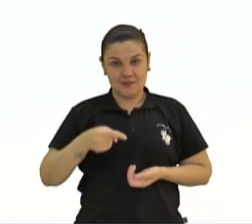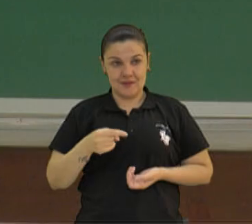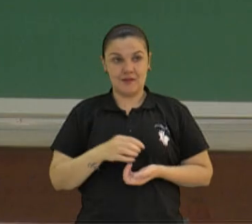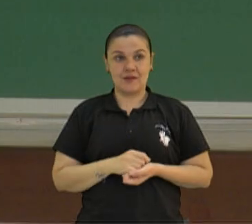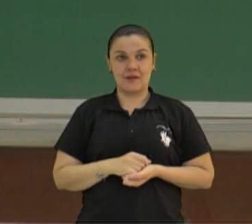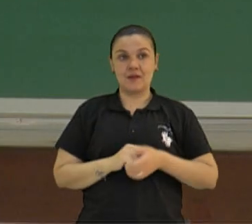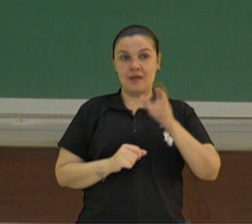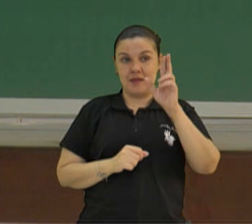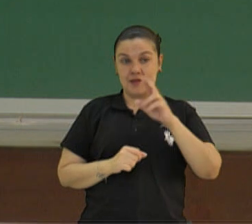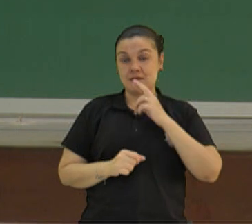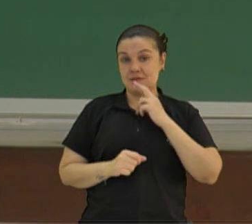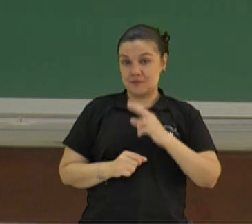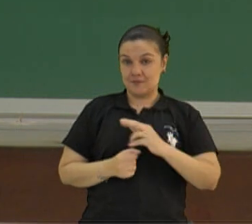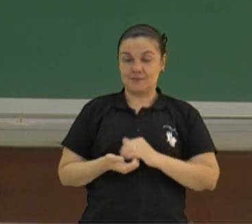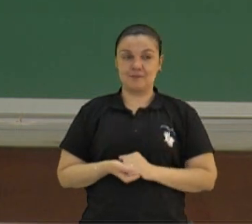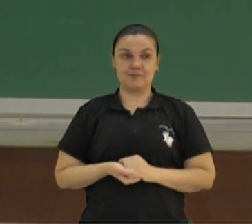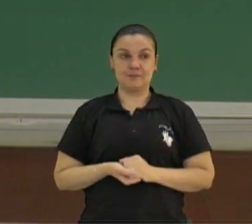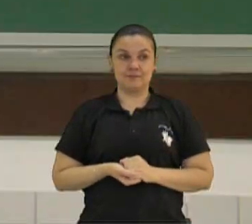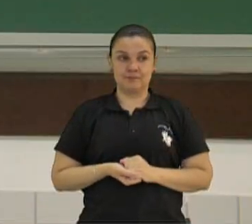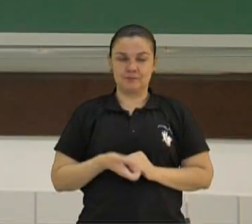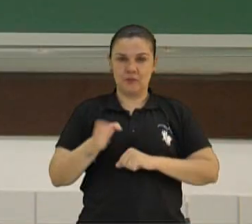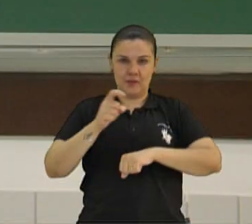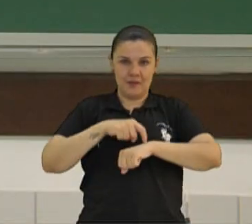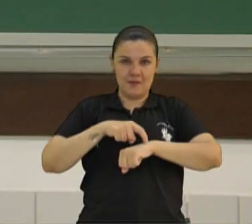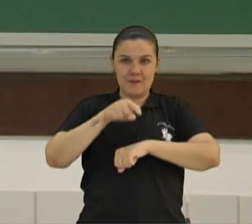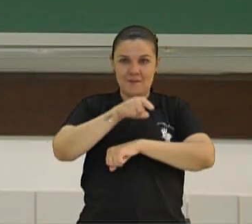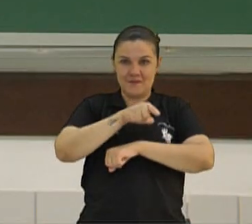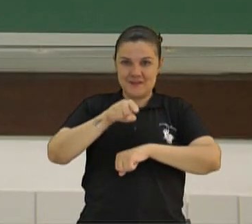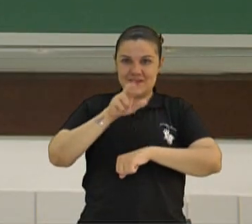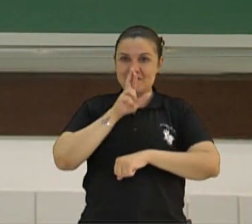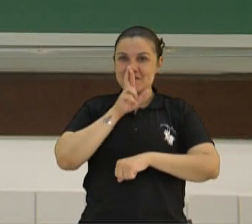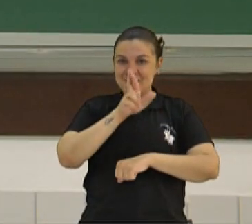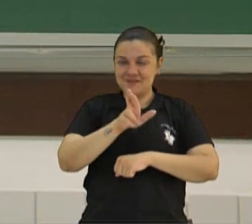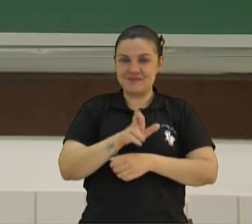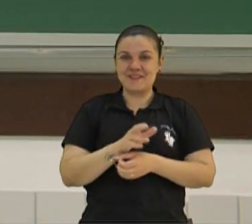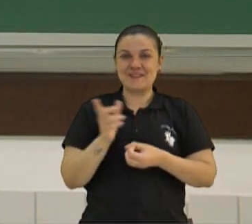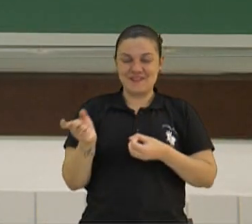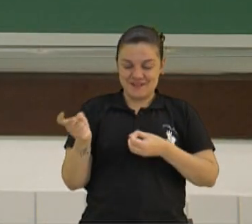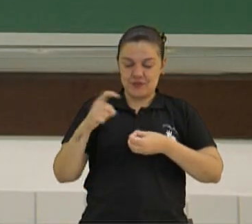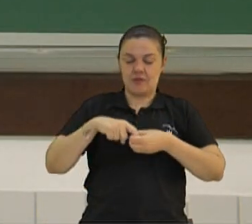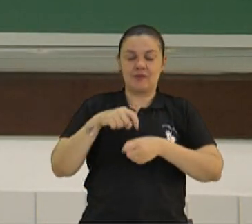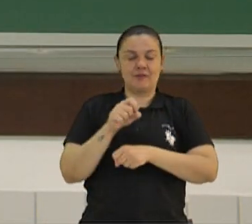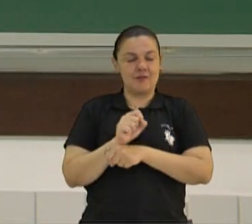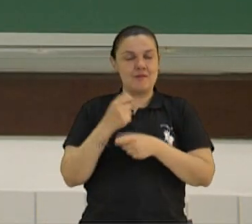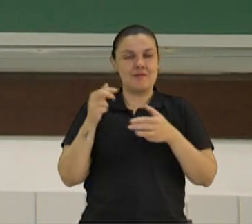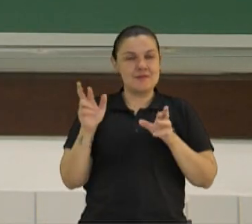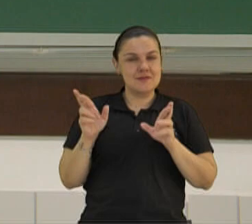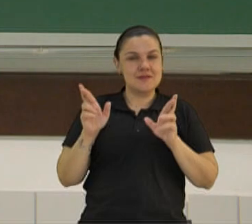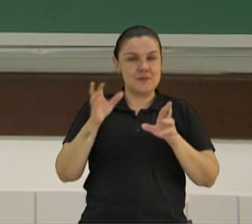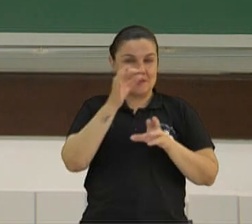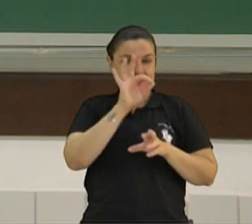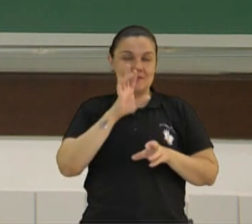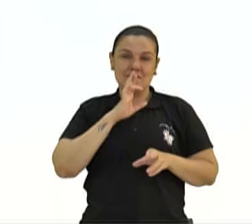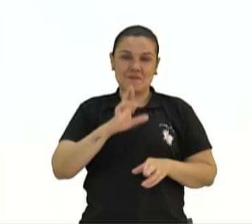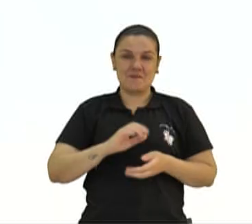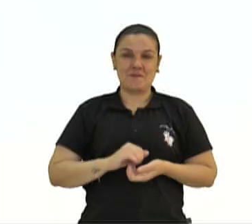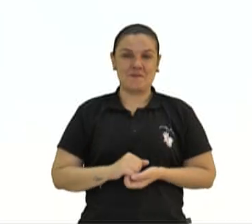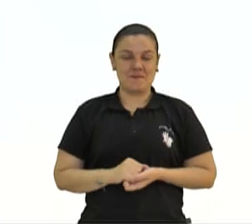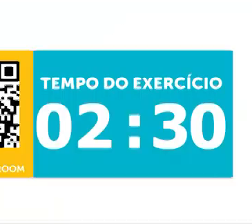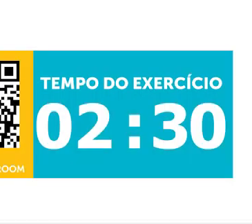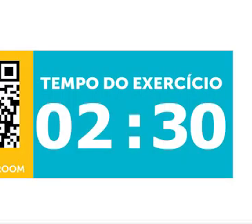ele me dá essas alternativas. Vou te dar um tempo para você resolver e eu espero que você acerte essa questão.